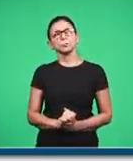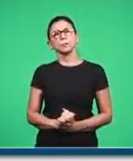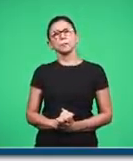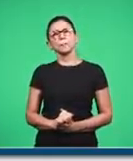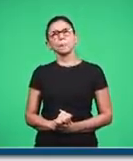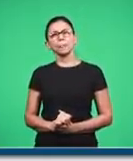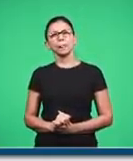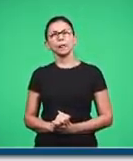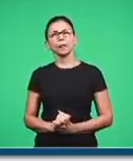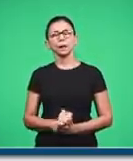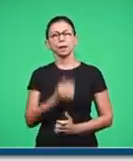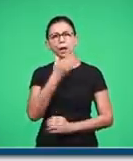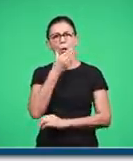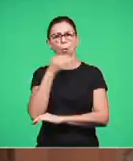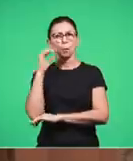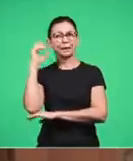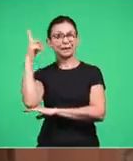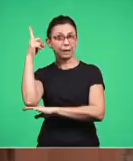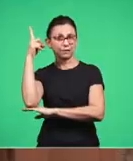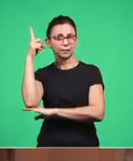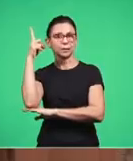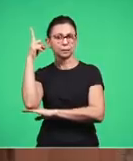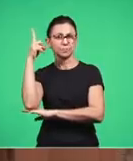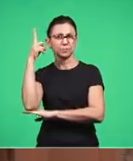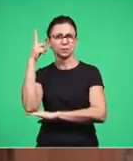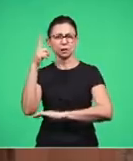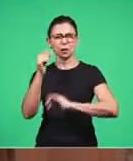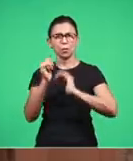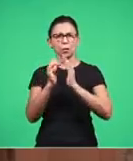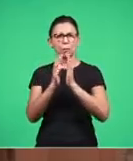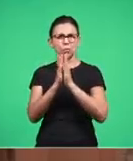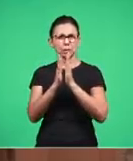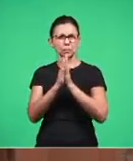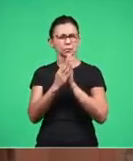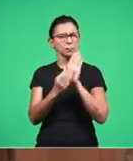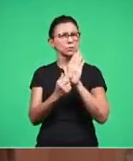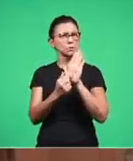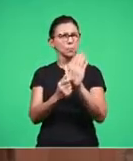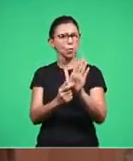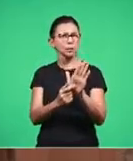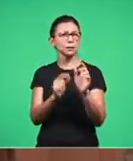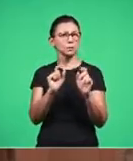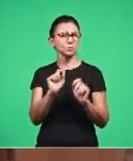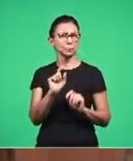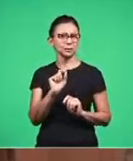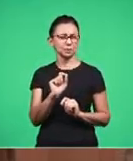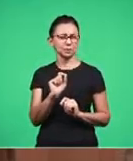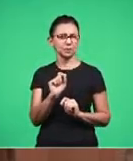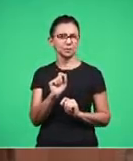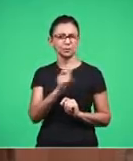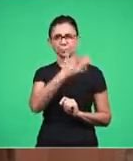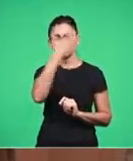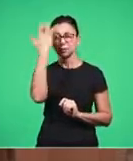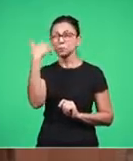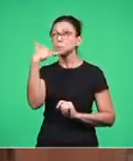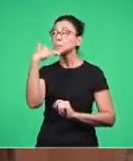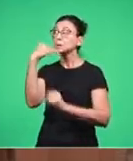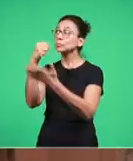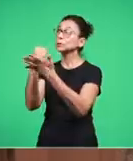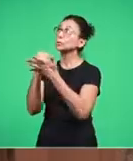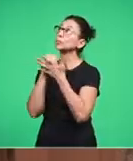salmo é a oração de alguém que pede o socorro de Deus, pede a